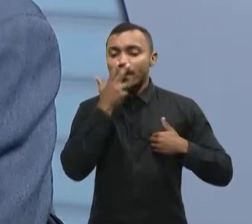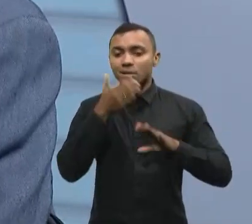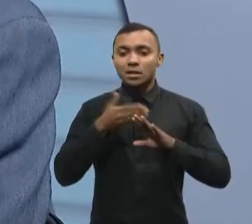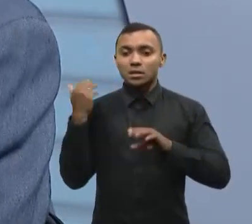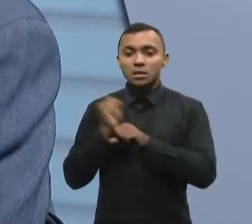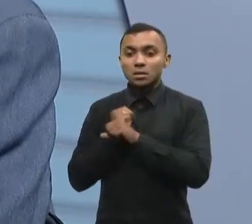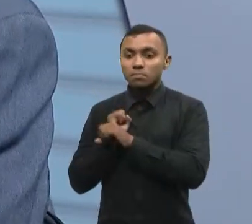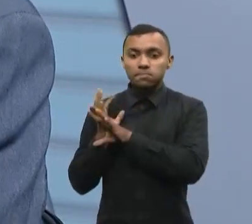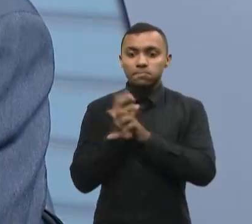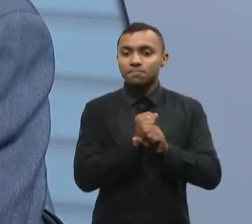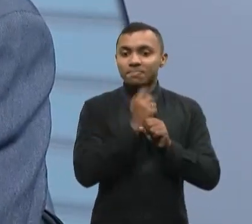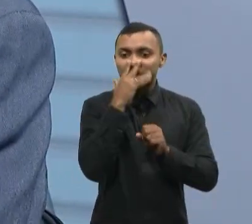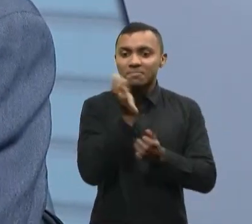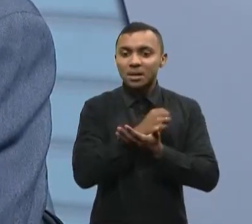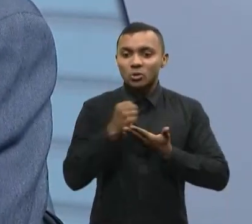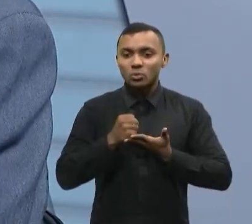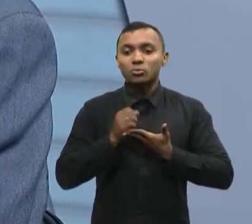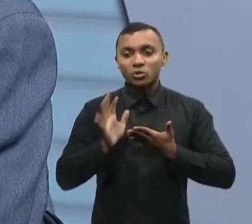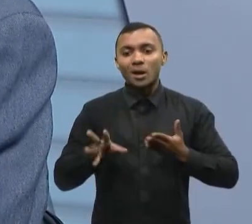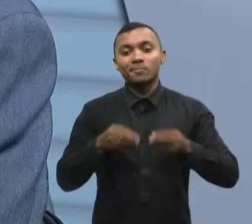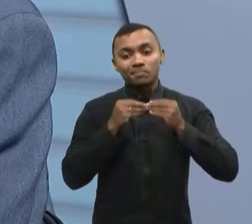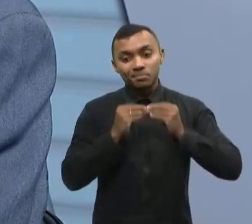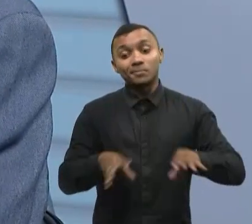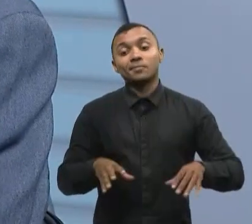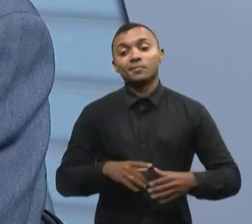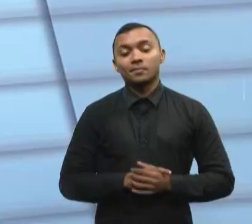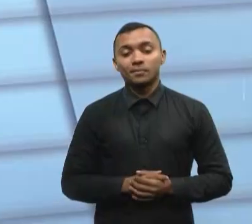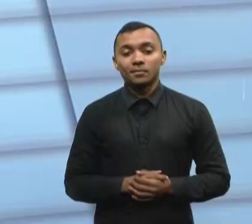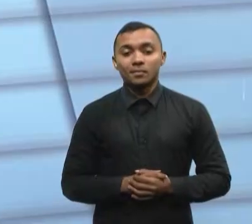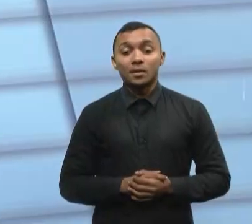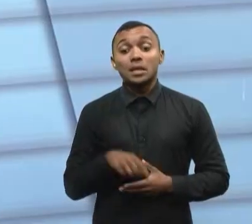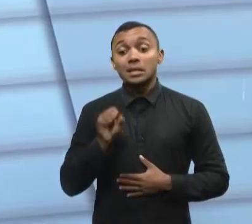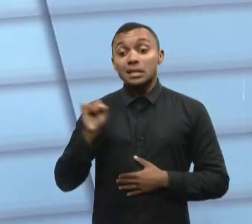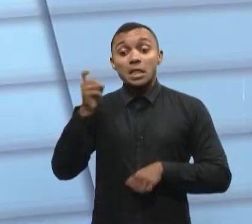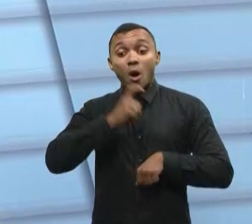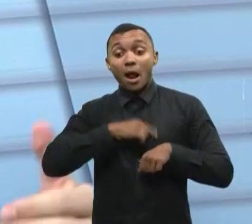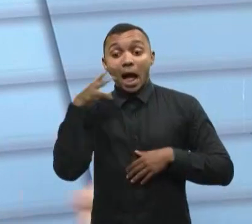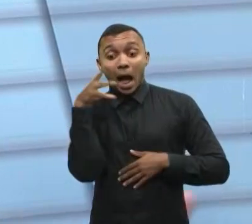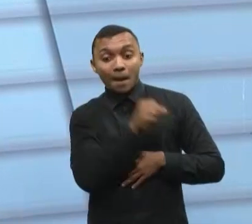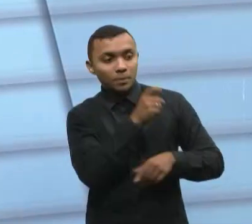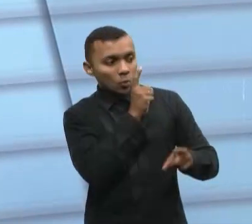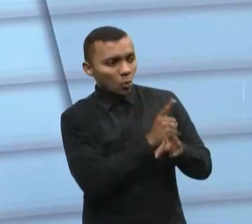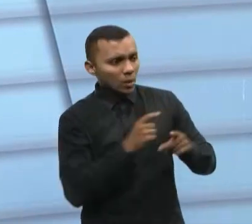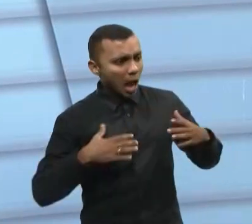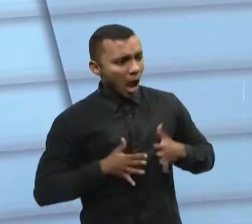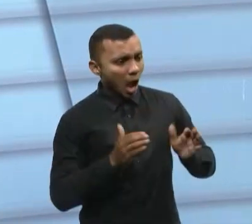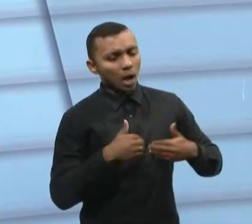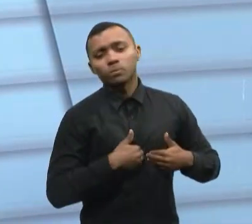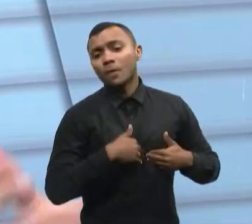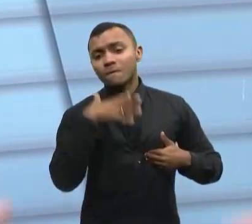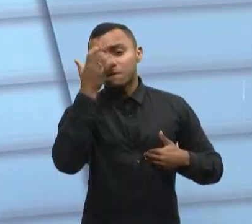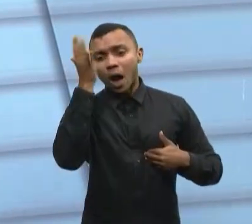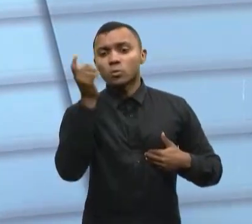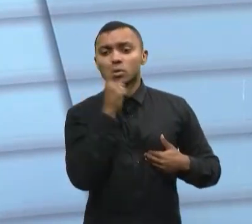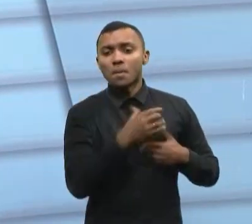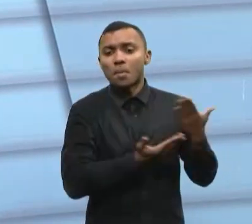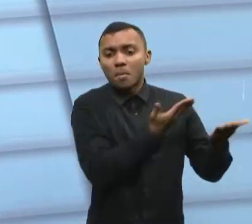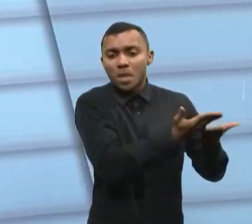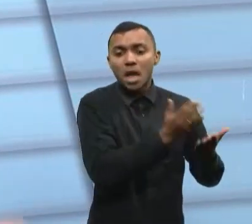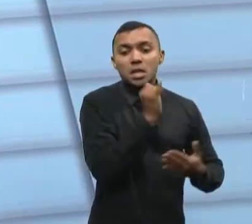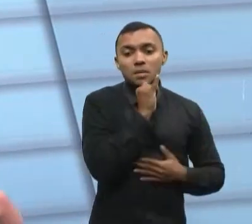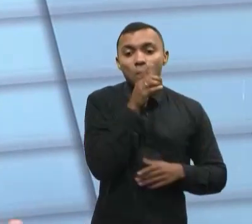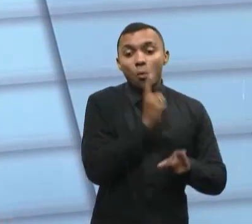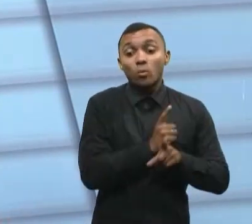a gente sabe que quanto antes a intervenção, melhor é o desfecho. Isso. Porque aprender, por exemplo, uma língua